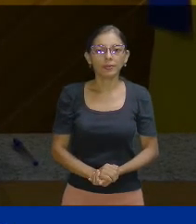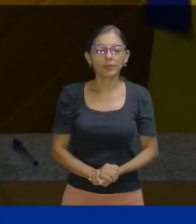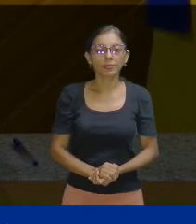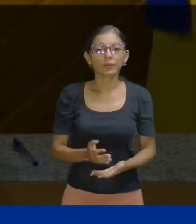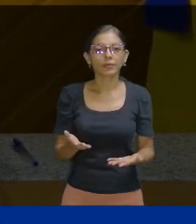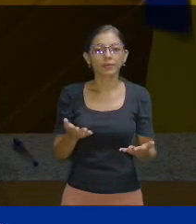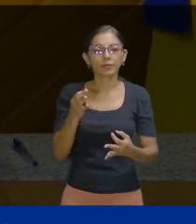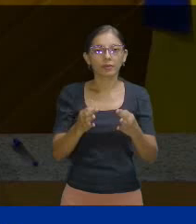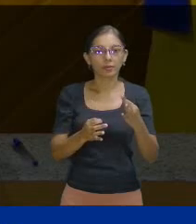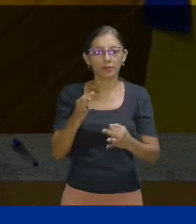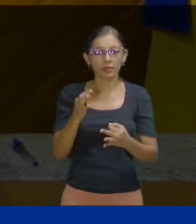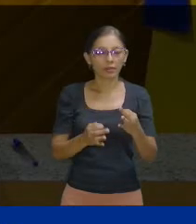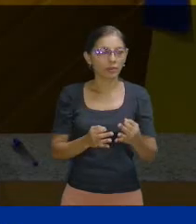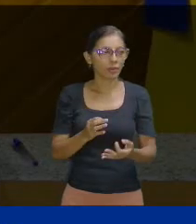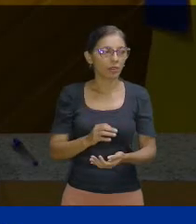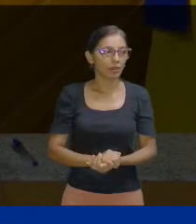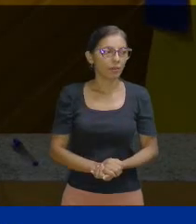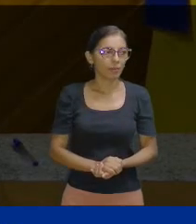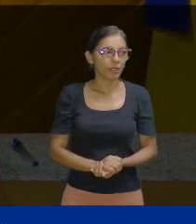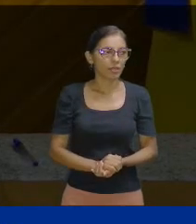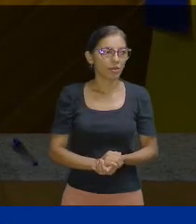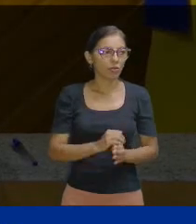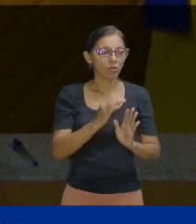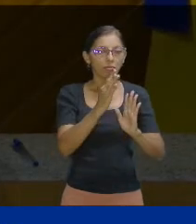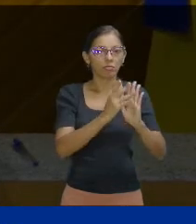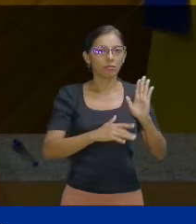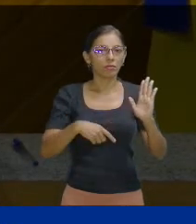julgamento, a petição civil número